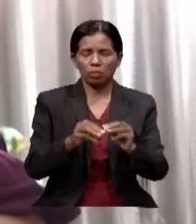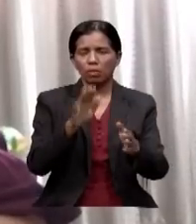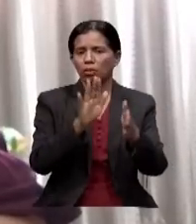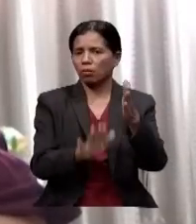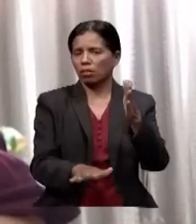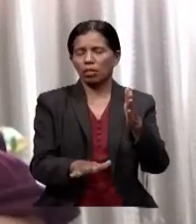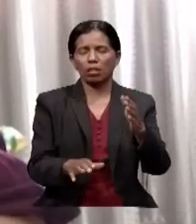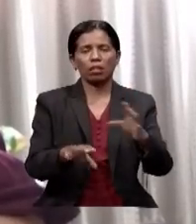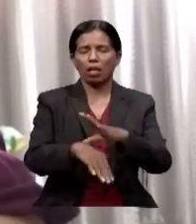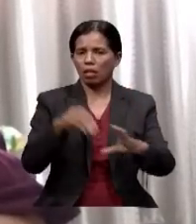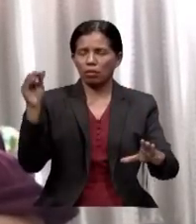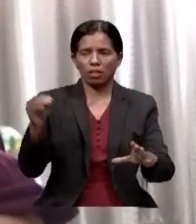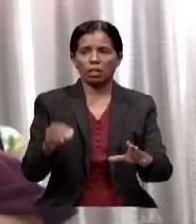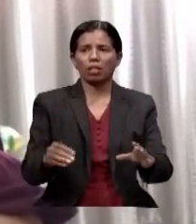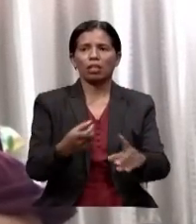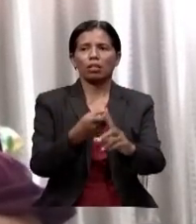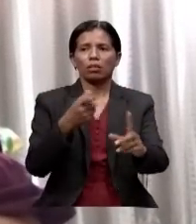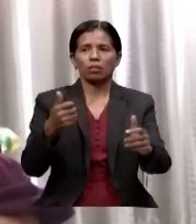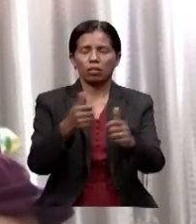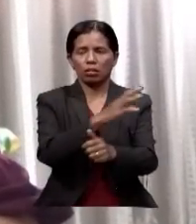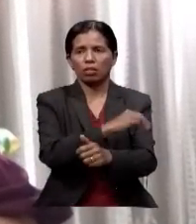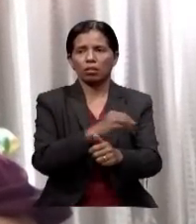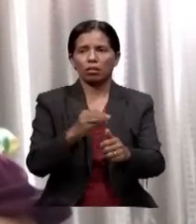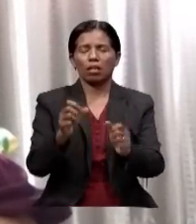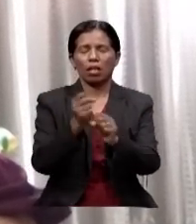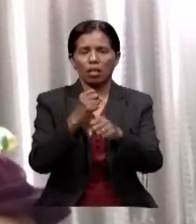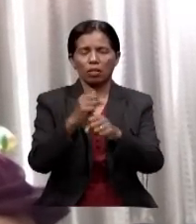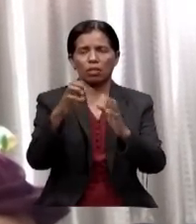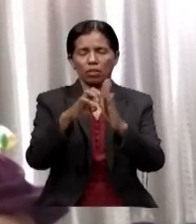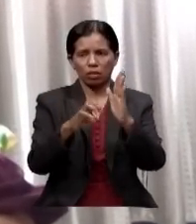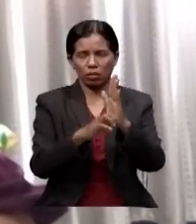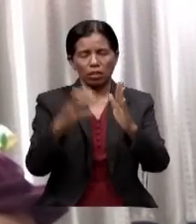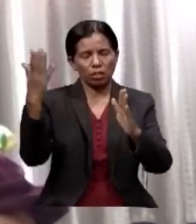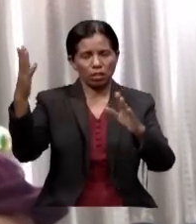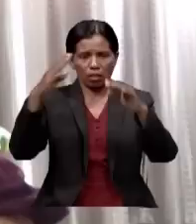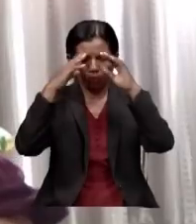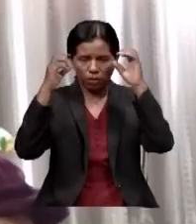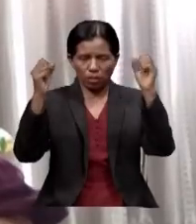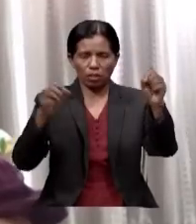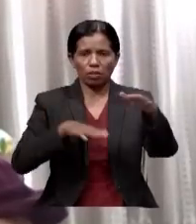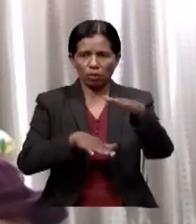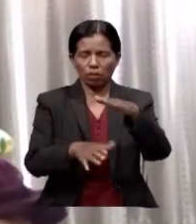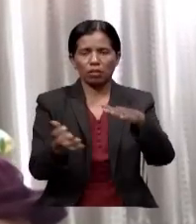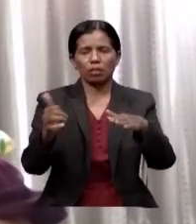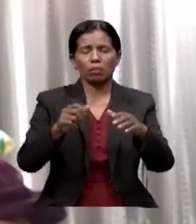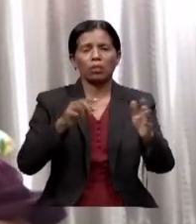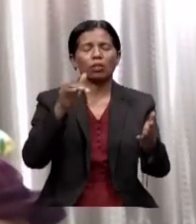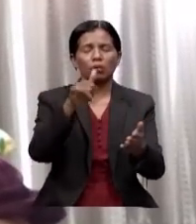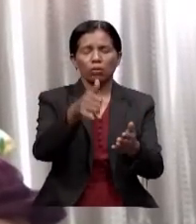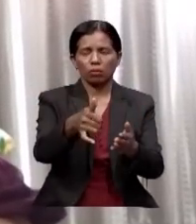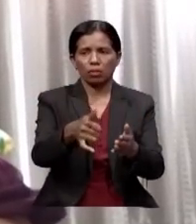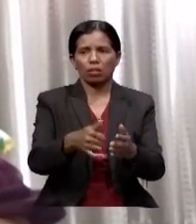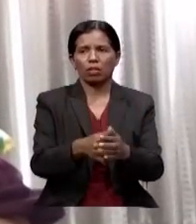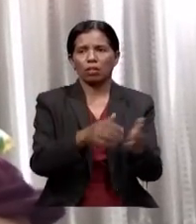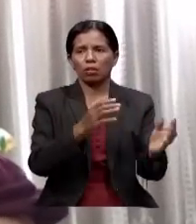asaitia. Para husi husi ai tara clara ne cria estrutura era. E a presidente da república ne oso tira ma tumba to e craik ne ba para